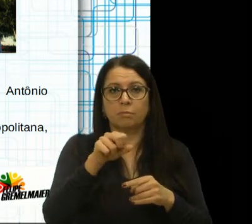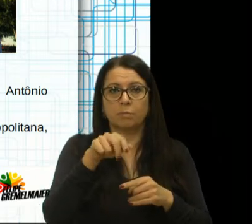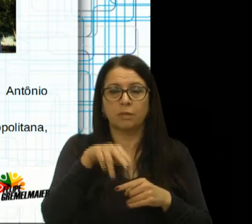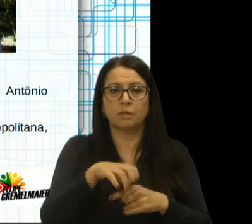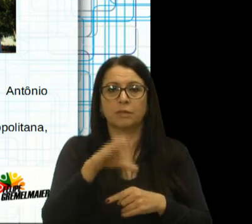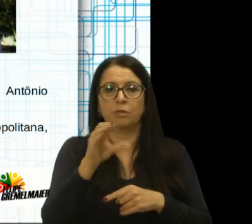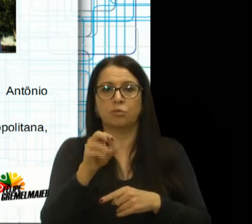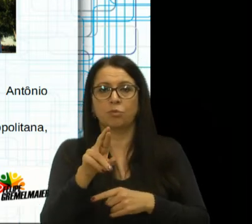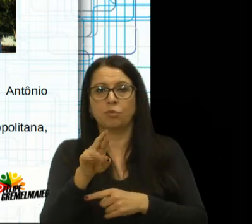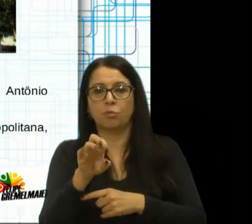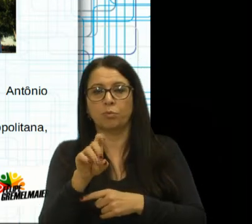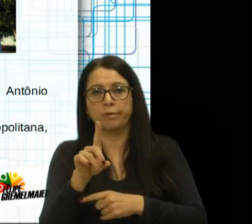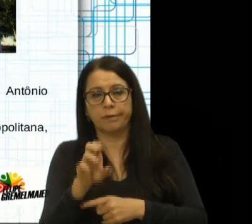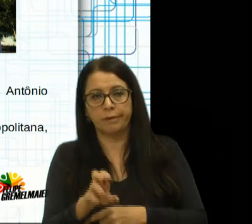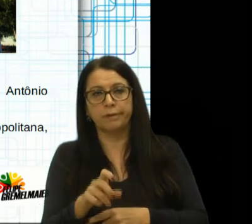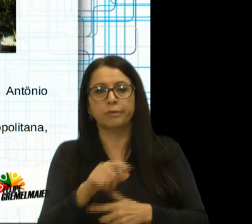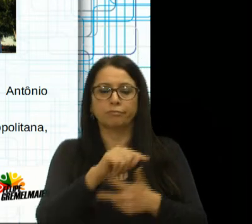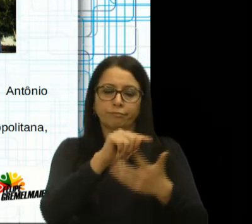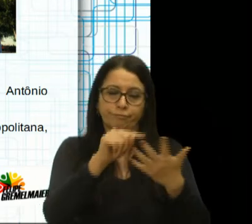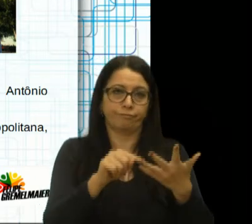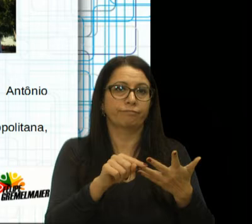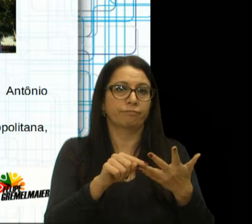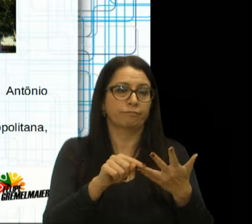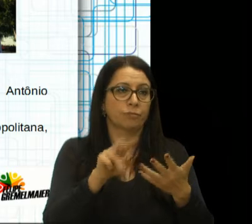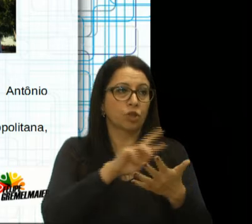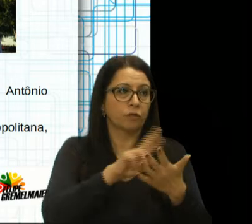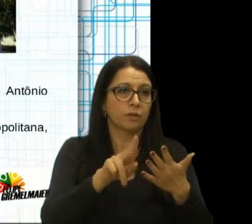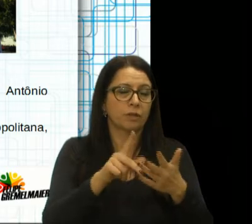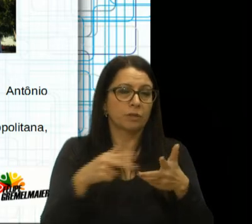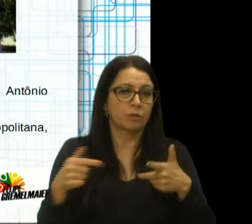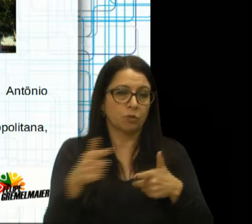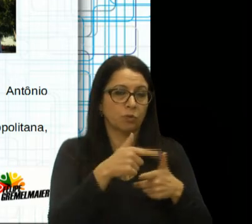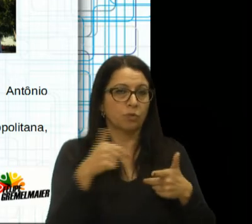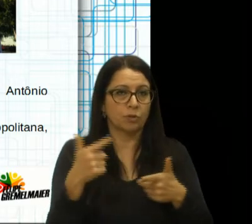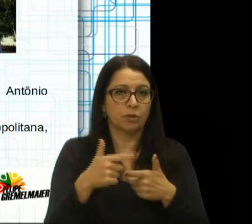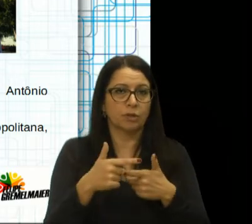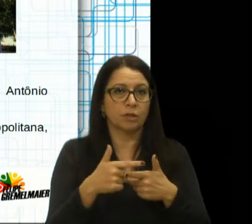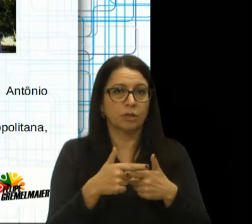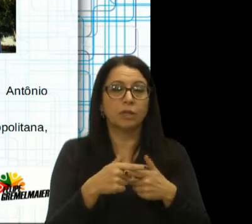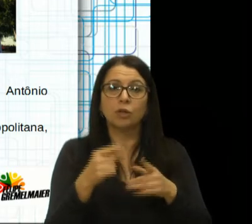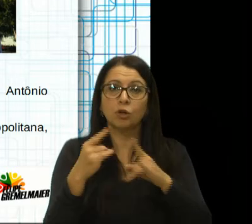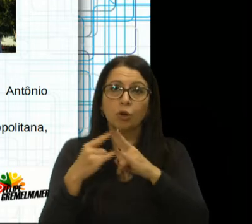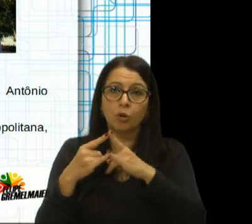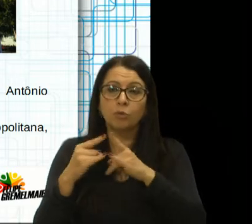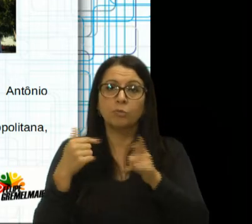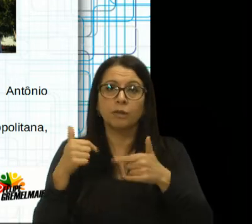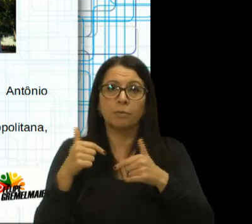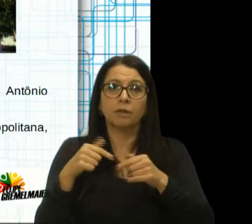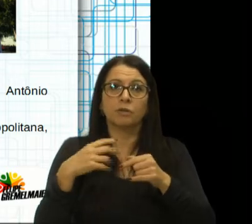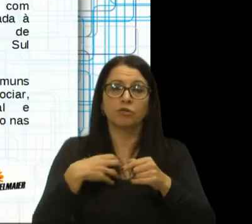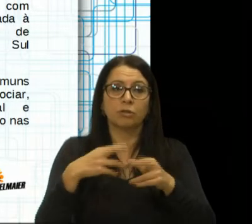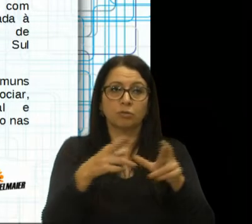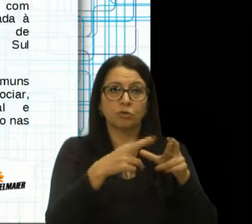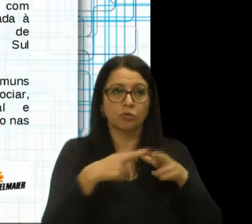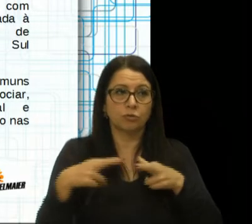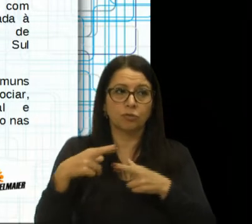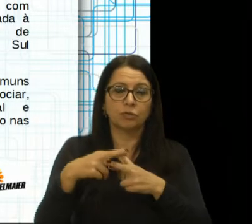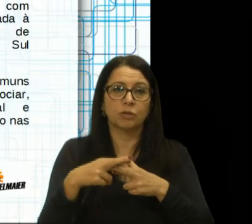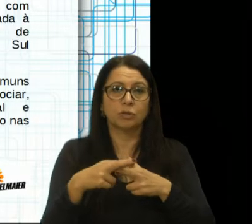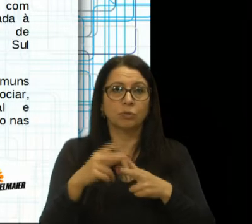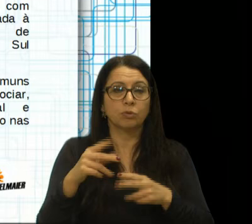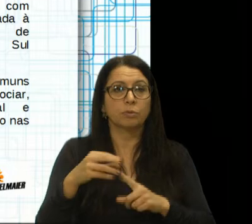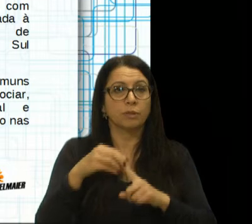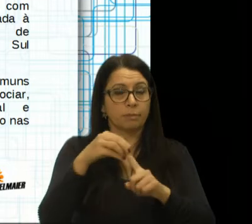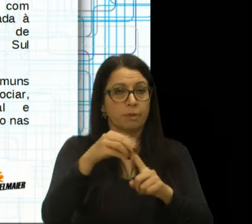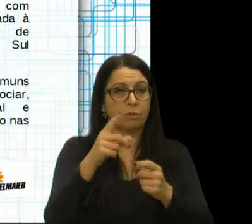CORED, enfim, as mais variadas situações e órgãos que nós temos para trabalhar de forma regional. Então, quando a